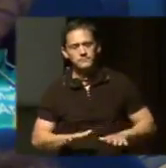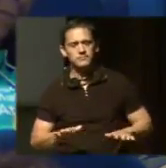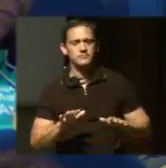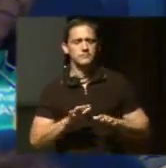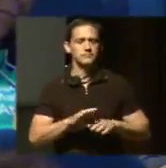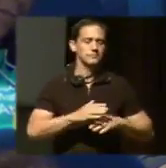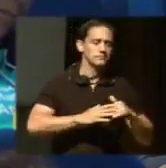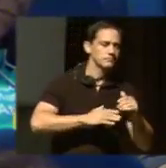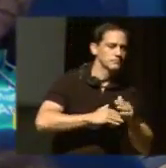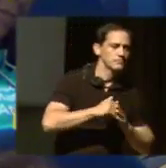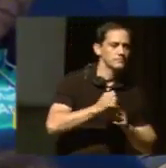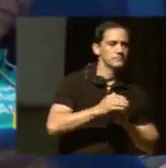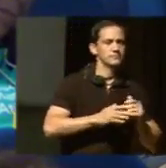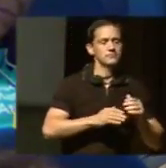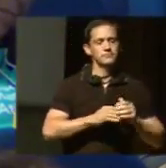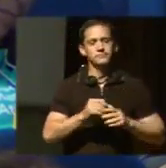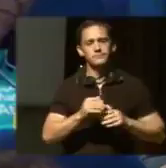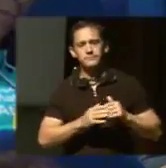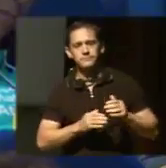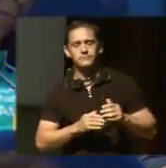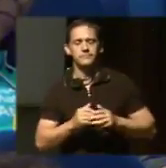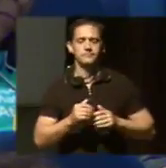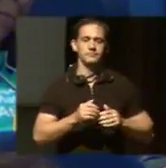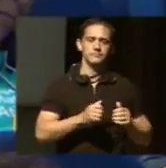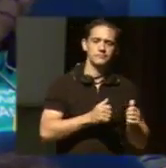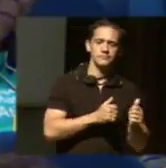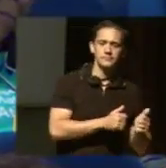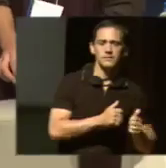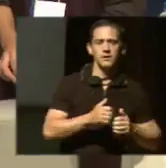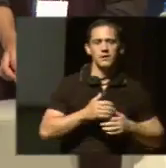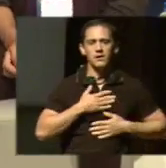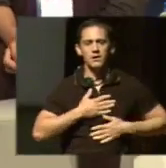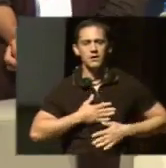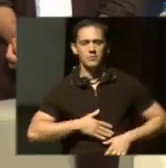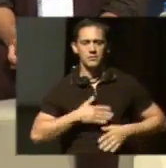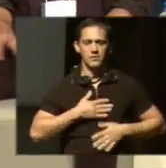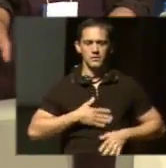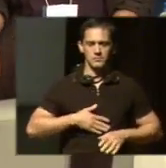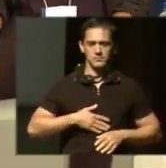na mamata, tudo aproveitar e ao mesmo tempo aproveitar.